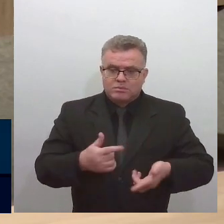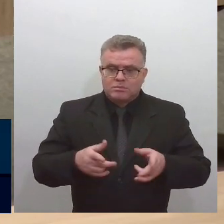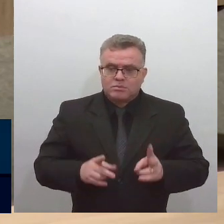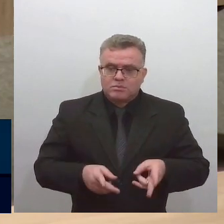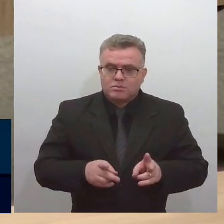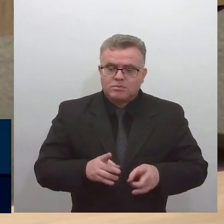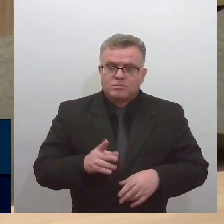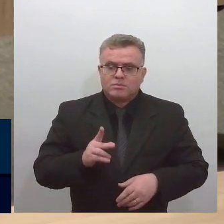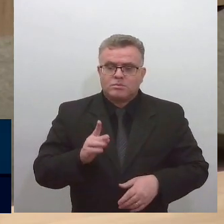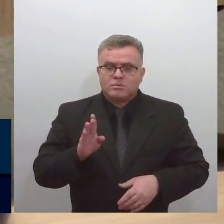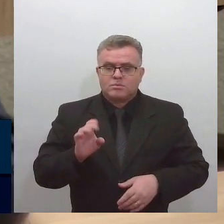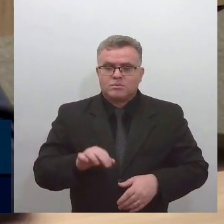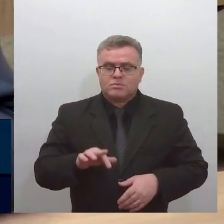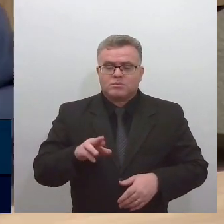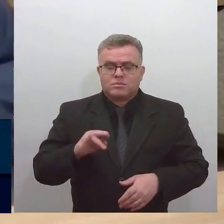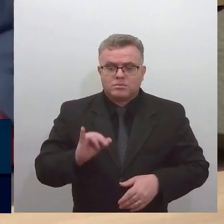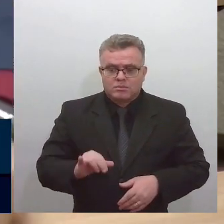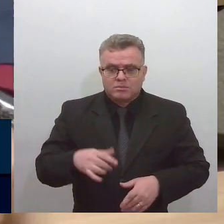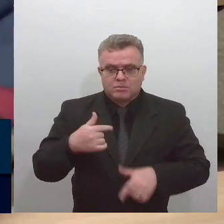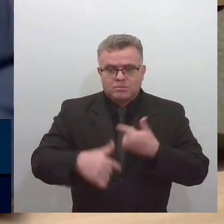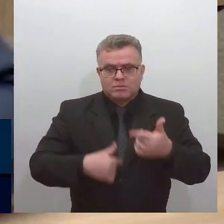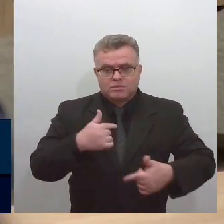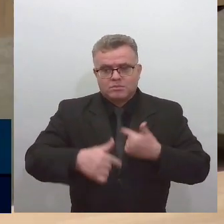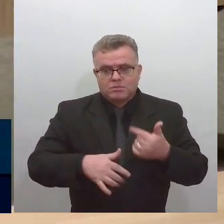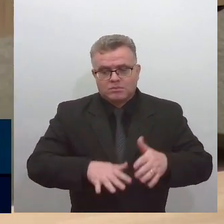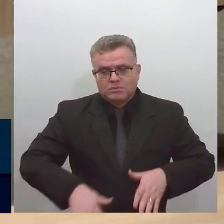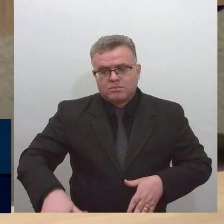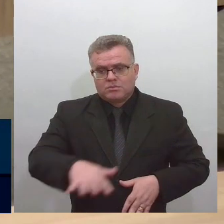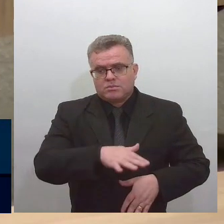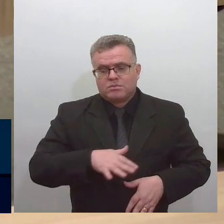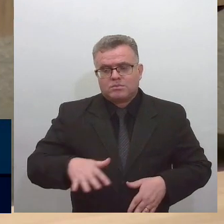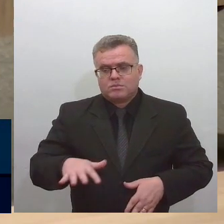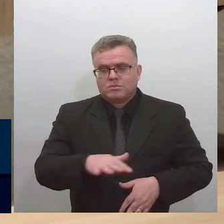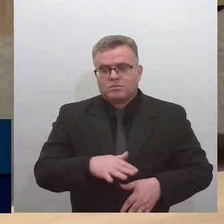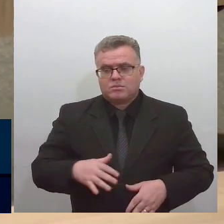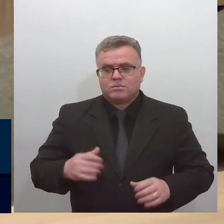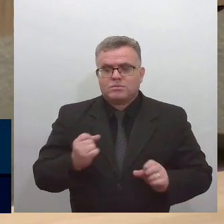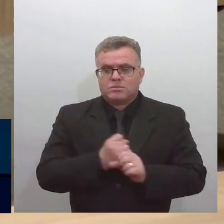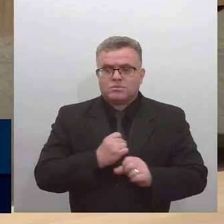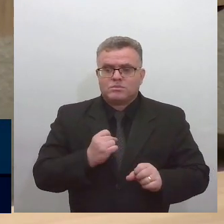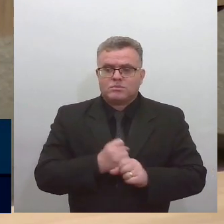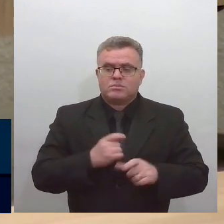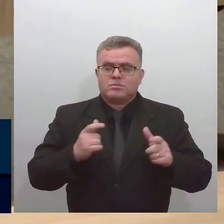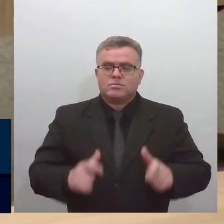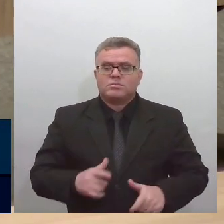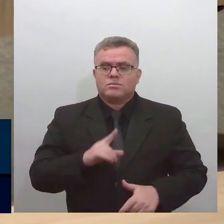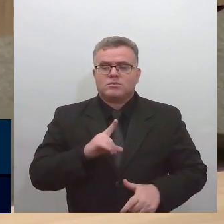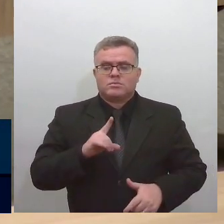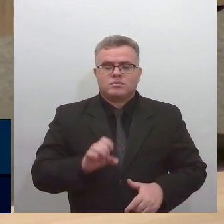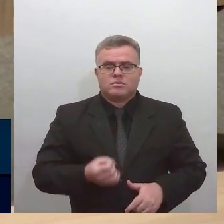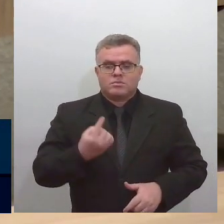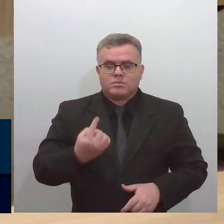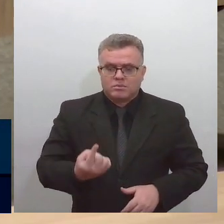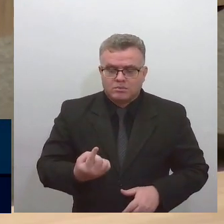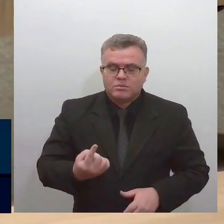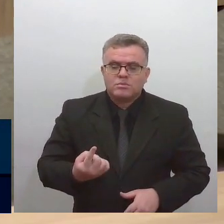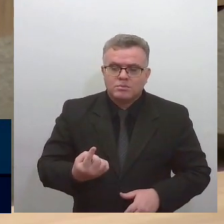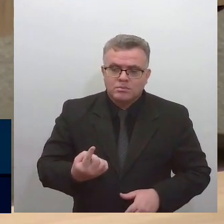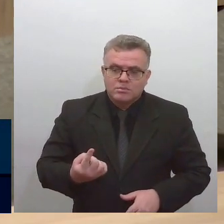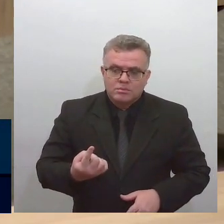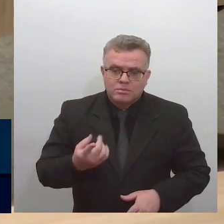realizando em toda a extensão da malha Viária da BR101 na questão de